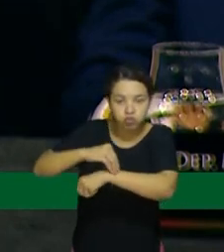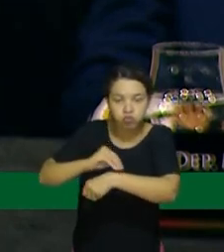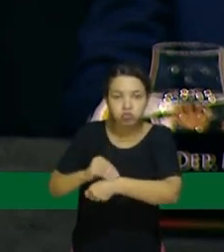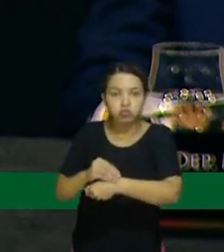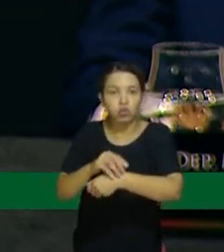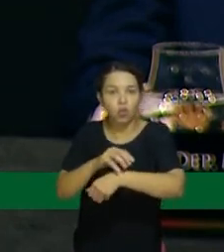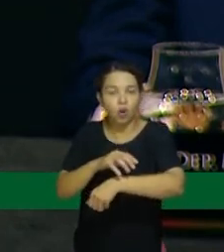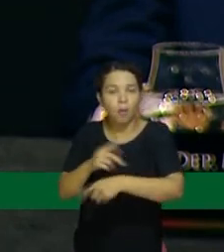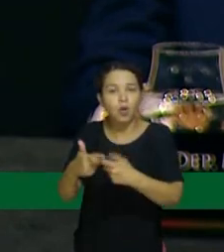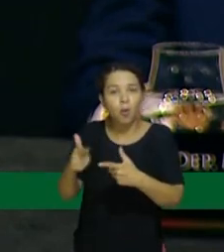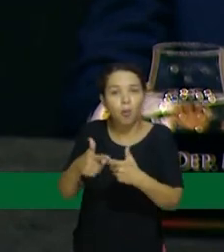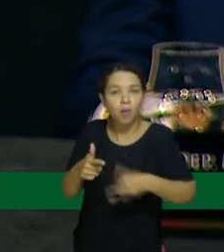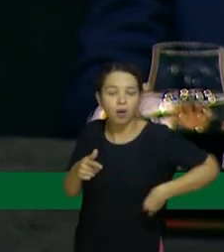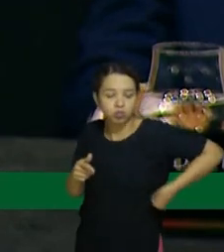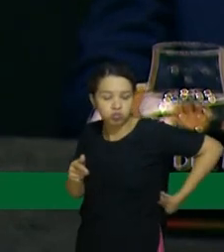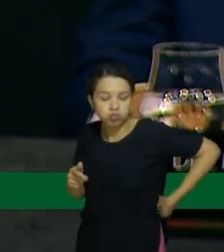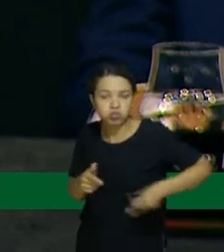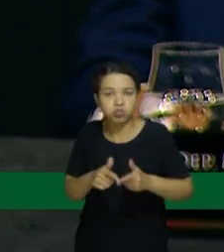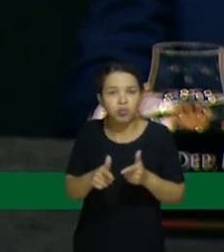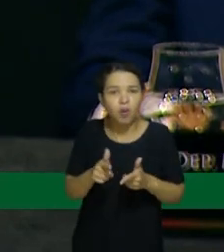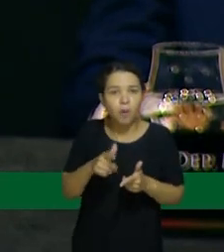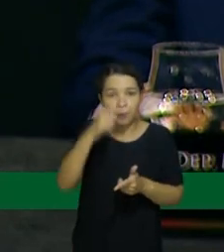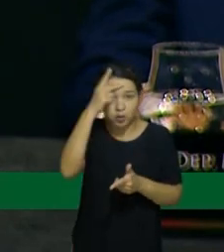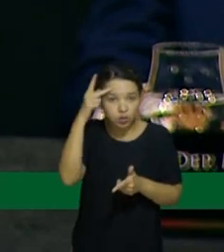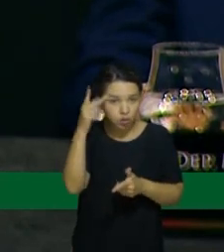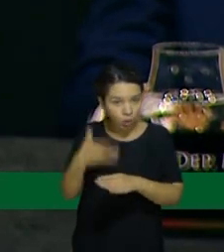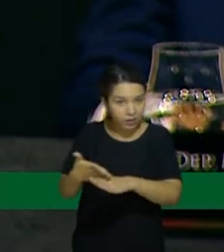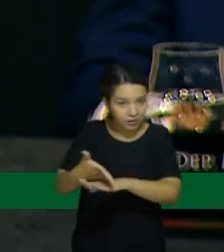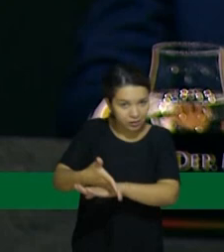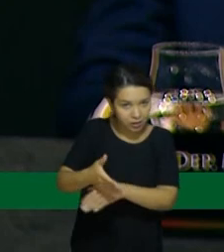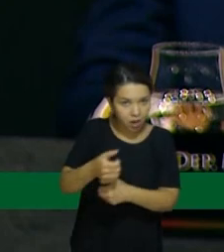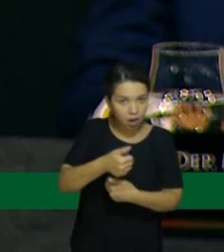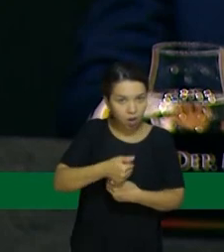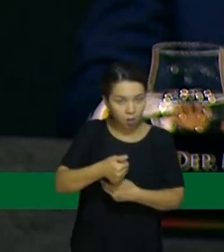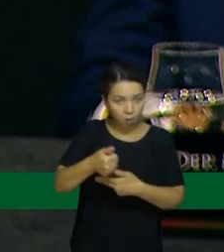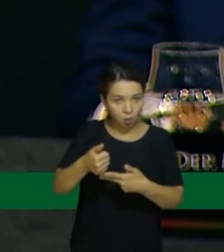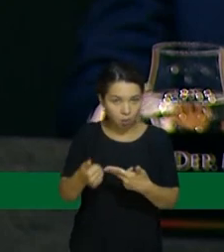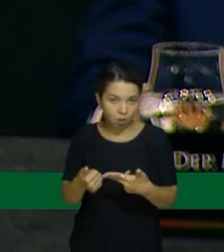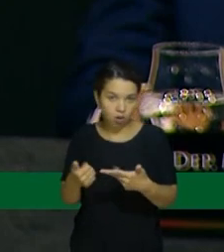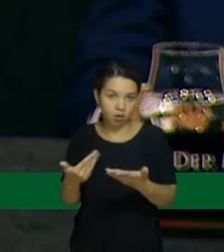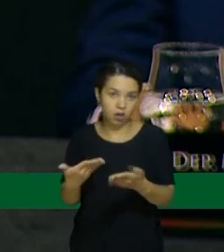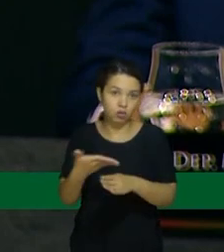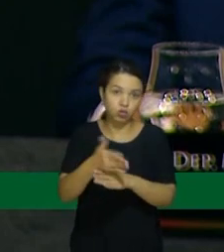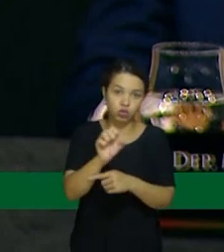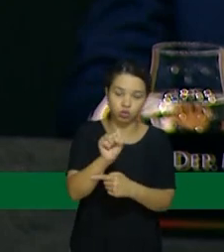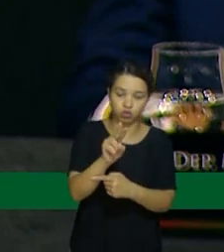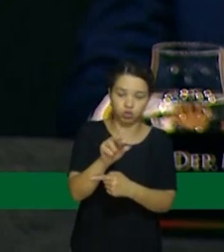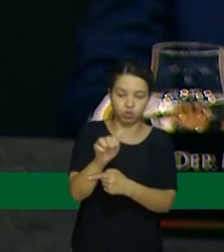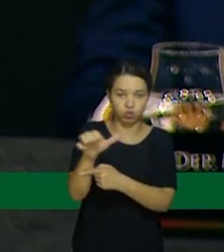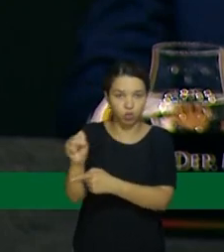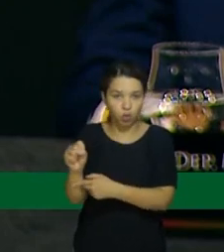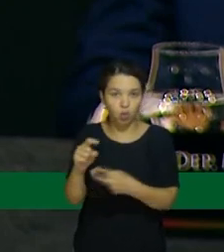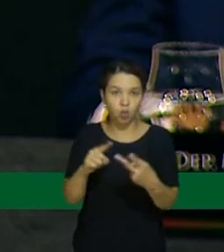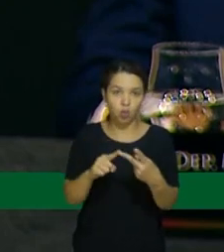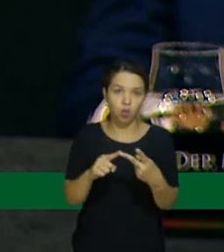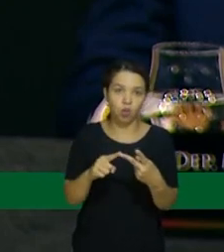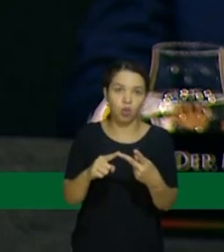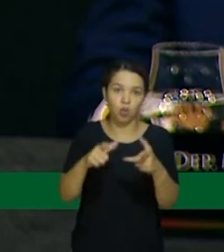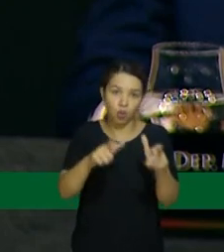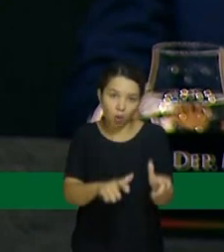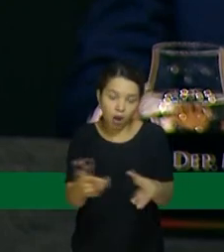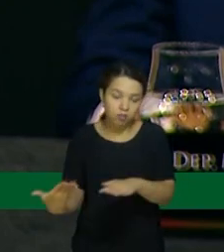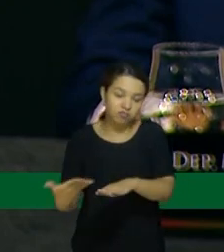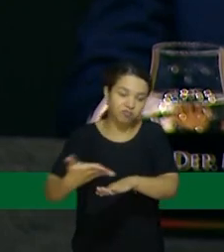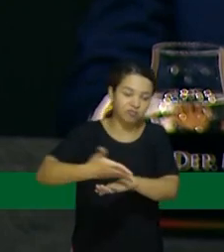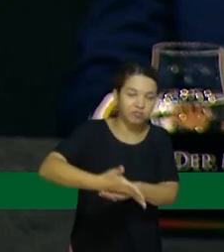das pessoas que não t acesso ao poder né a suas agências os seus ags os